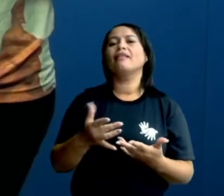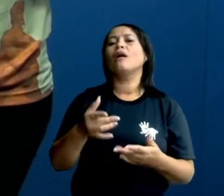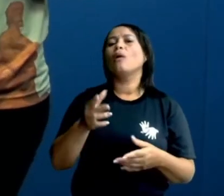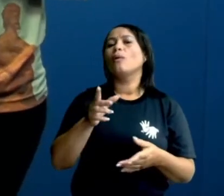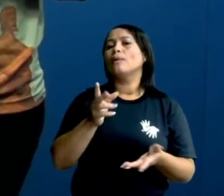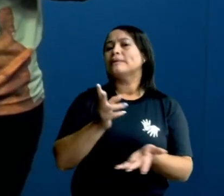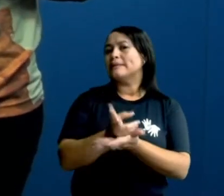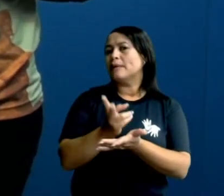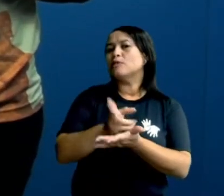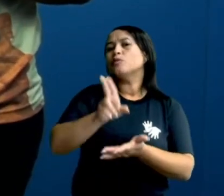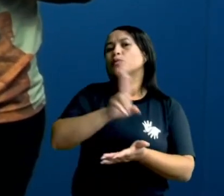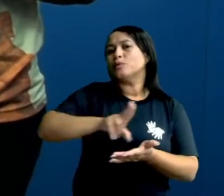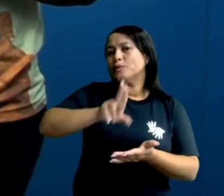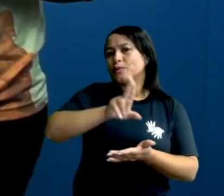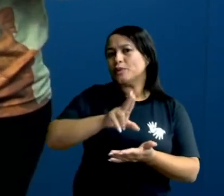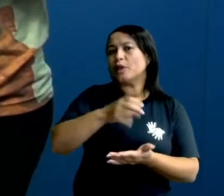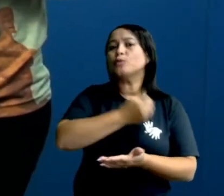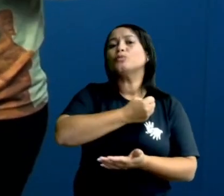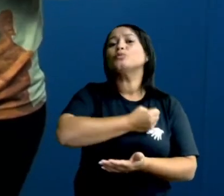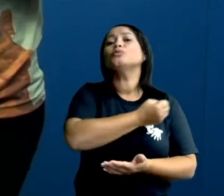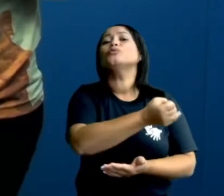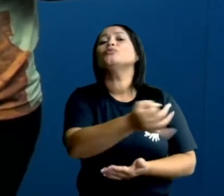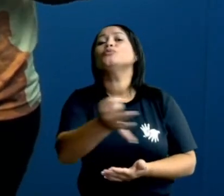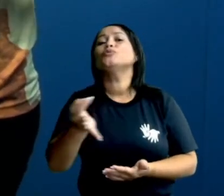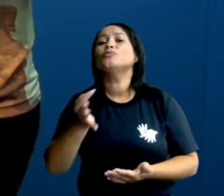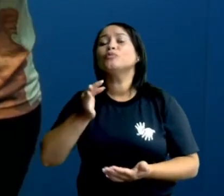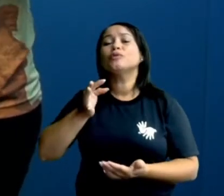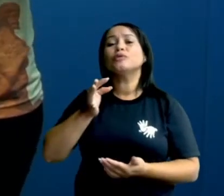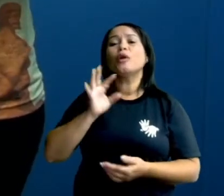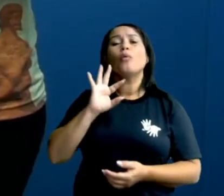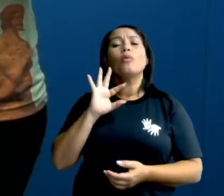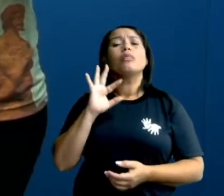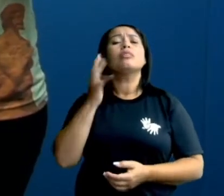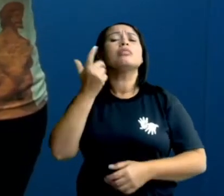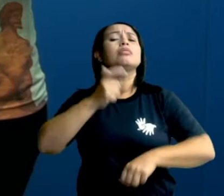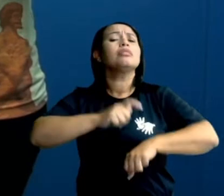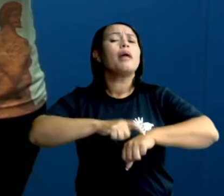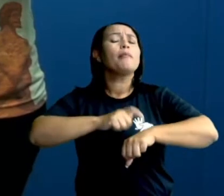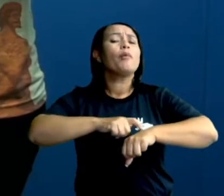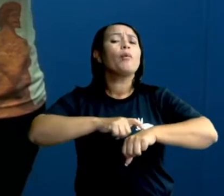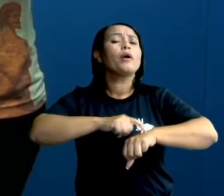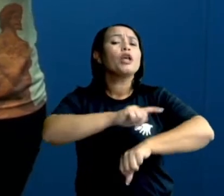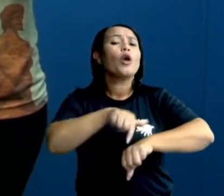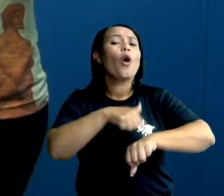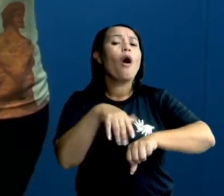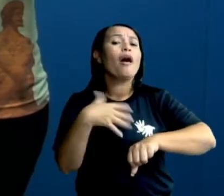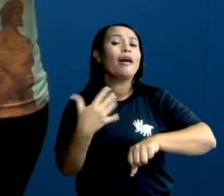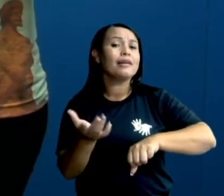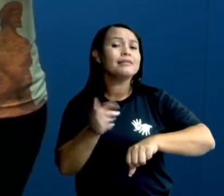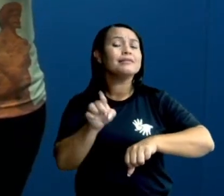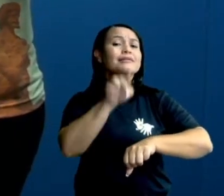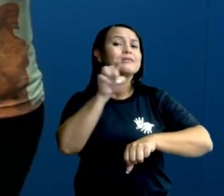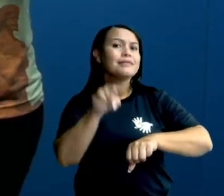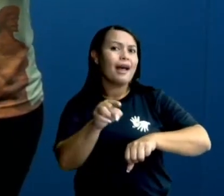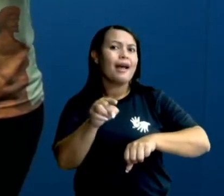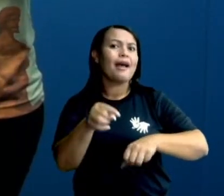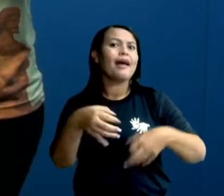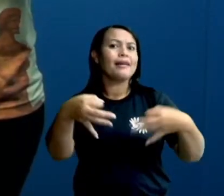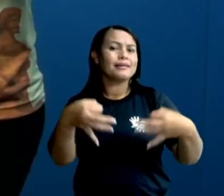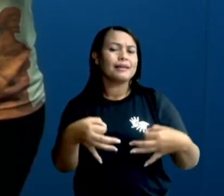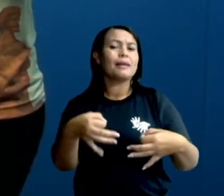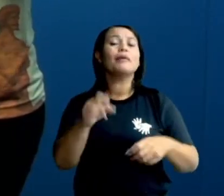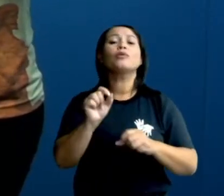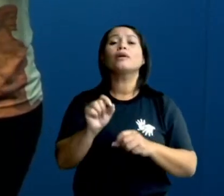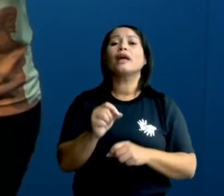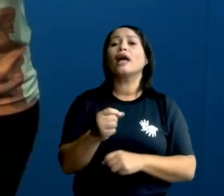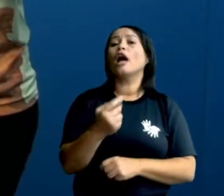estamos medindo, não é isso? O tempo, tá certo? Que horas são? São exatamente 2 horas da